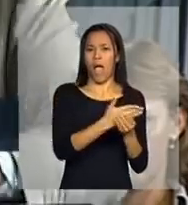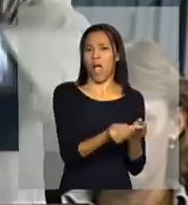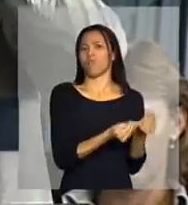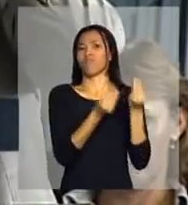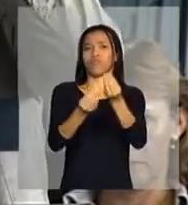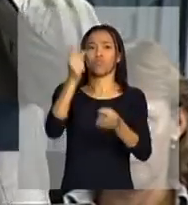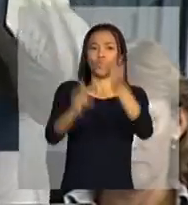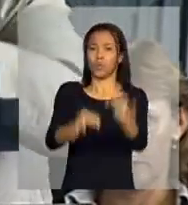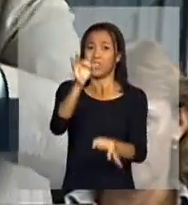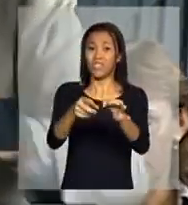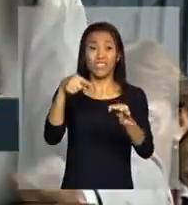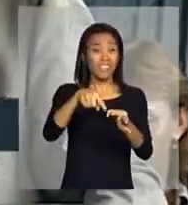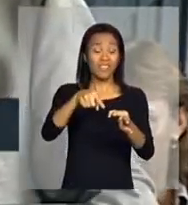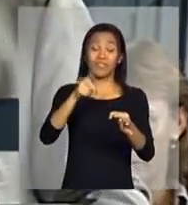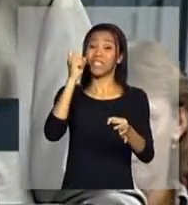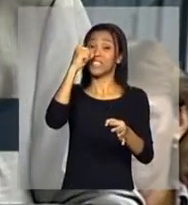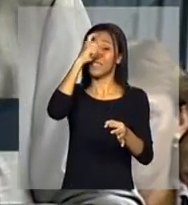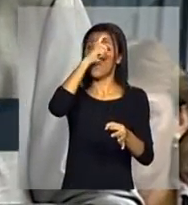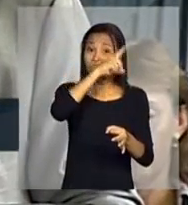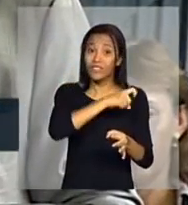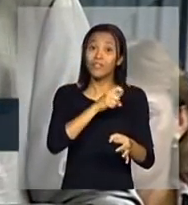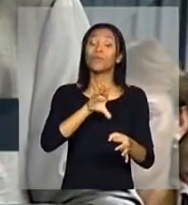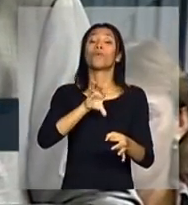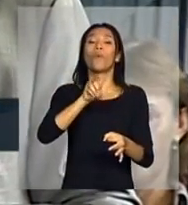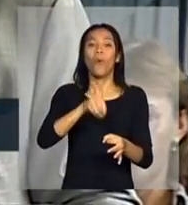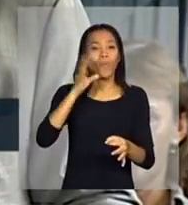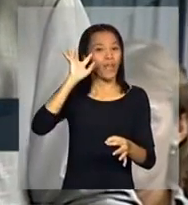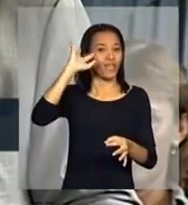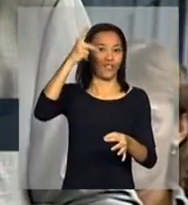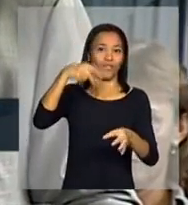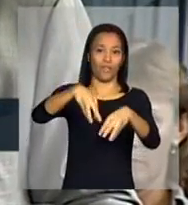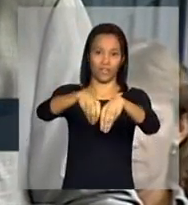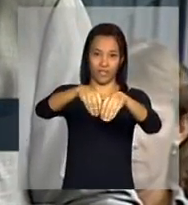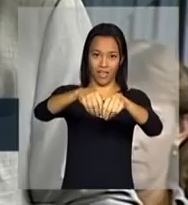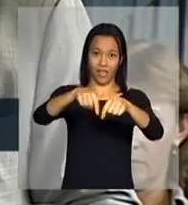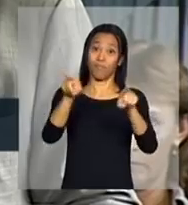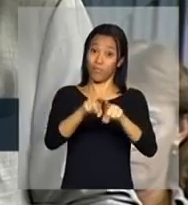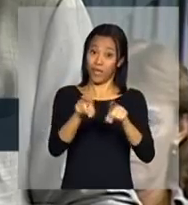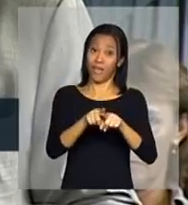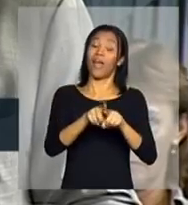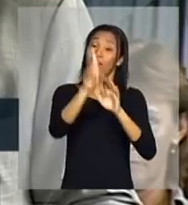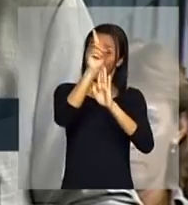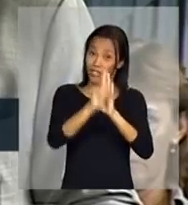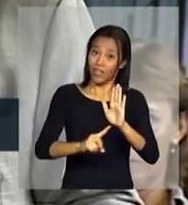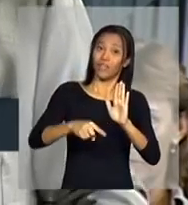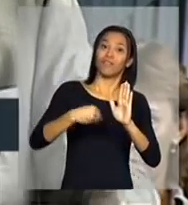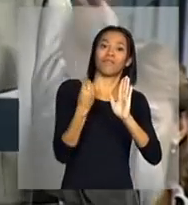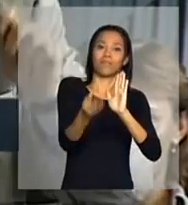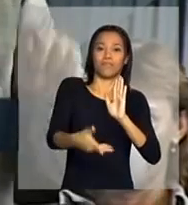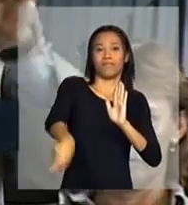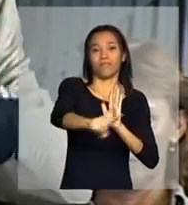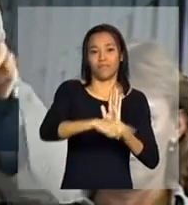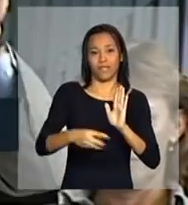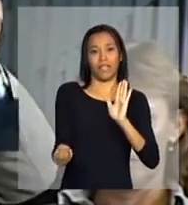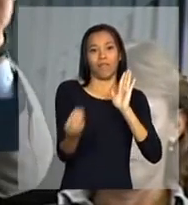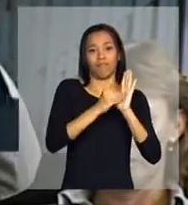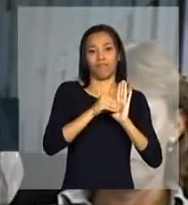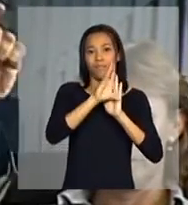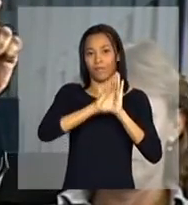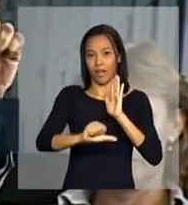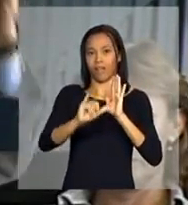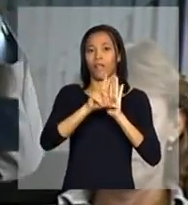atrapalha a afirmação definitiva das terras que, legitimamente, a Constituição reconheceu para os povos indígenas. Estamos, inclusive,